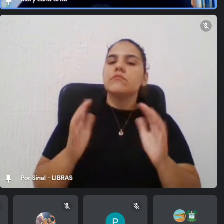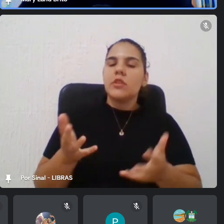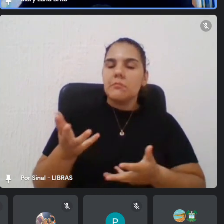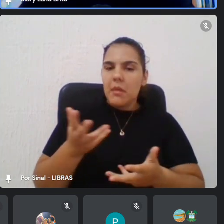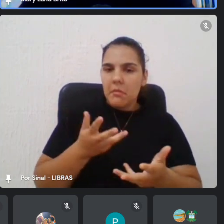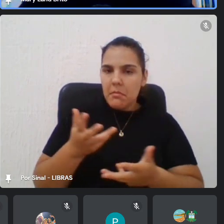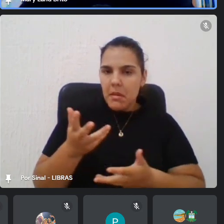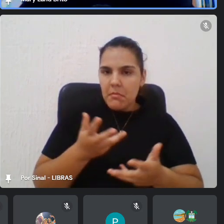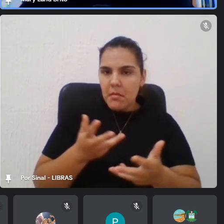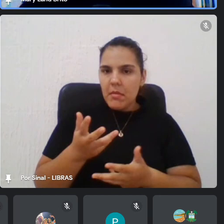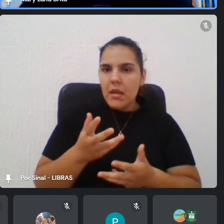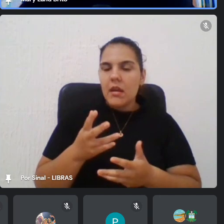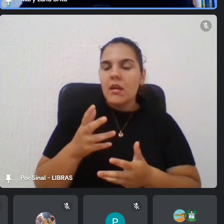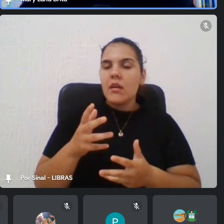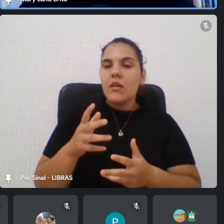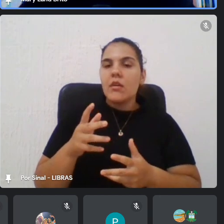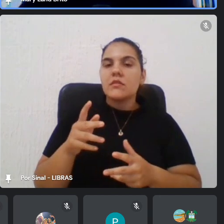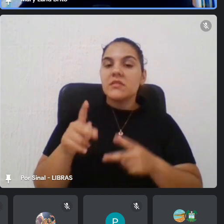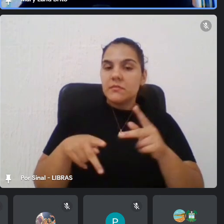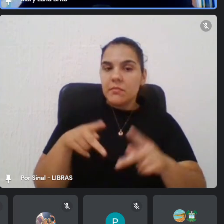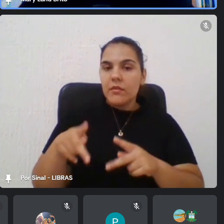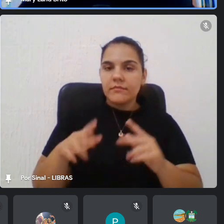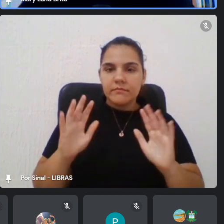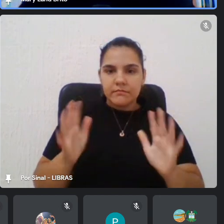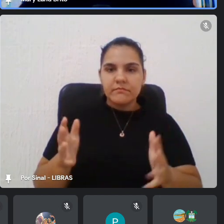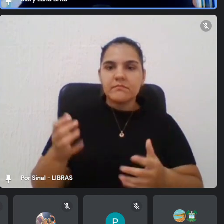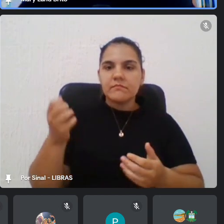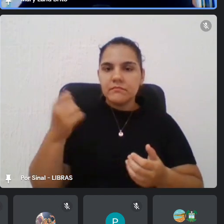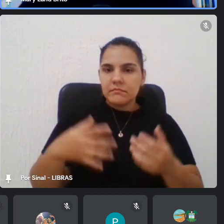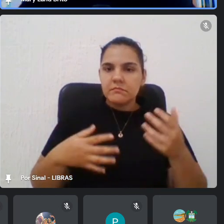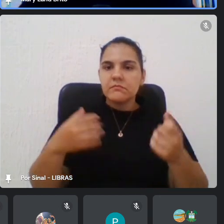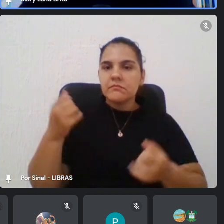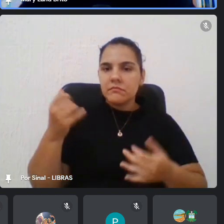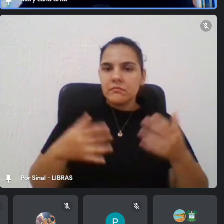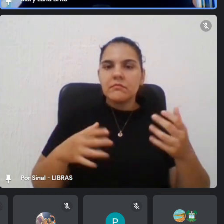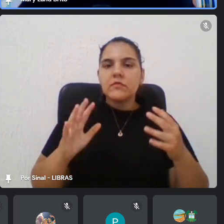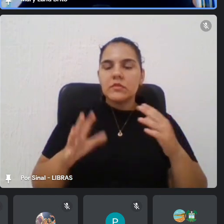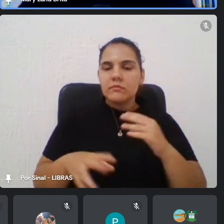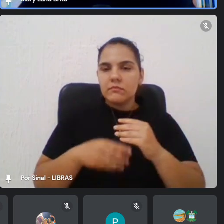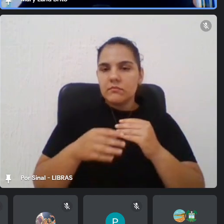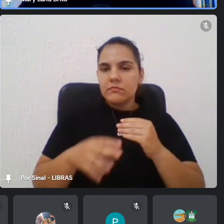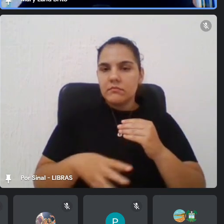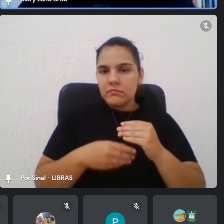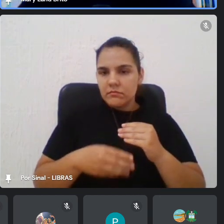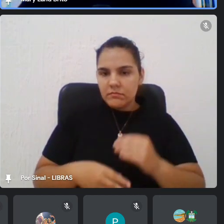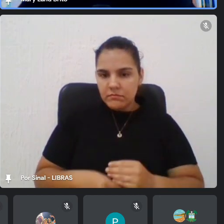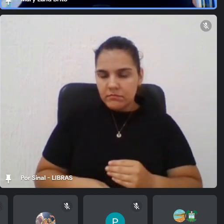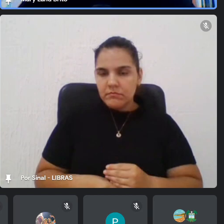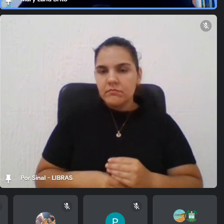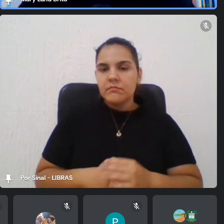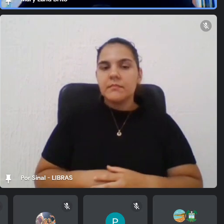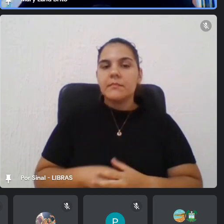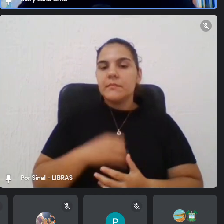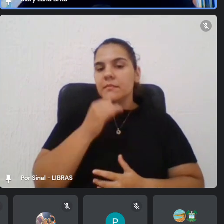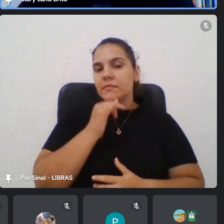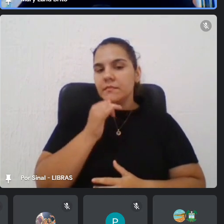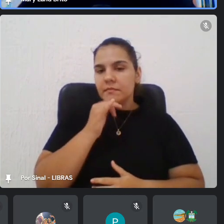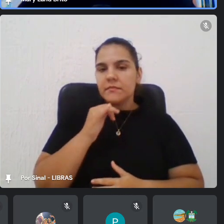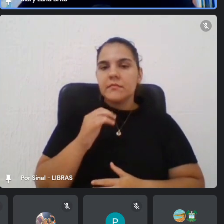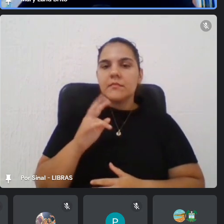esses povos e comunidades tradicionais e eles trouxeram algumas contribuições, a exemplo da autodeclaração,